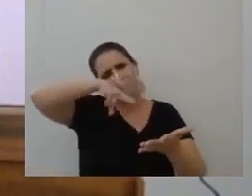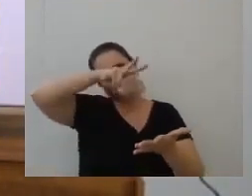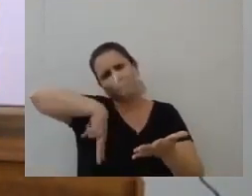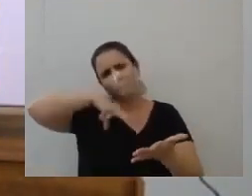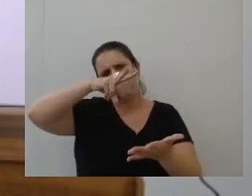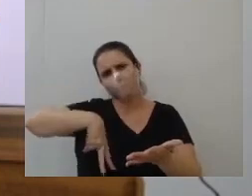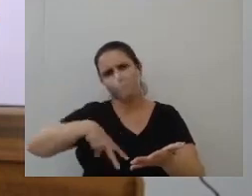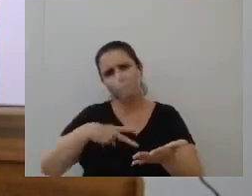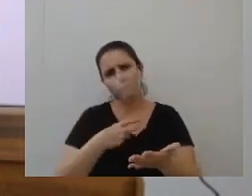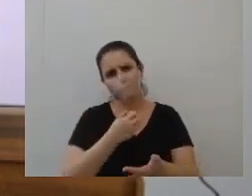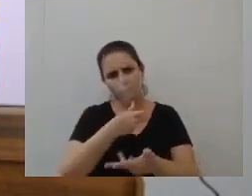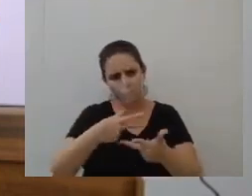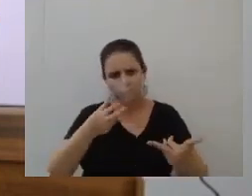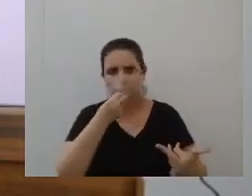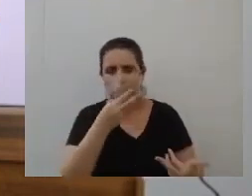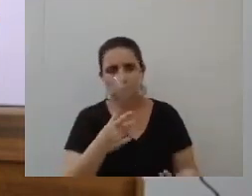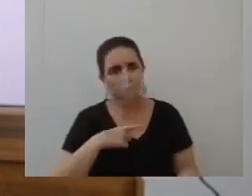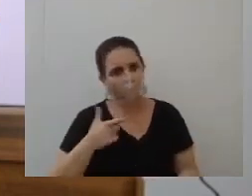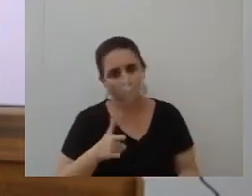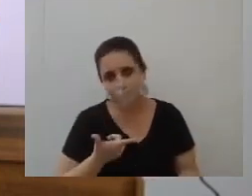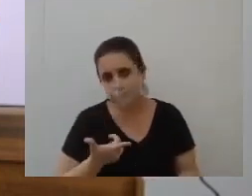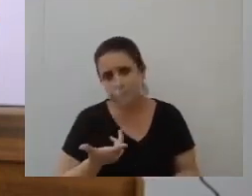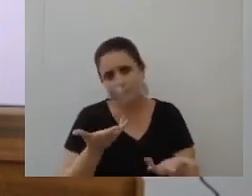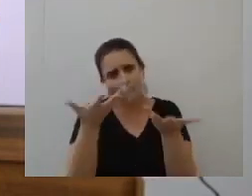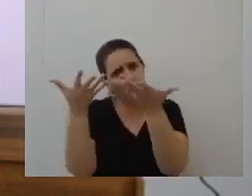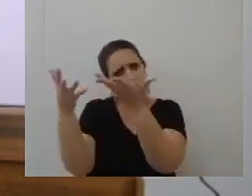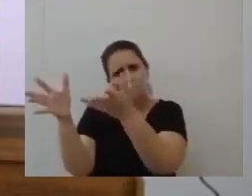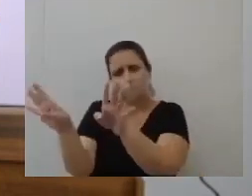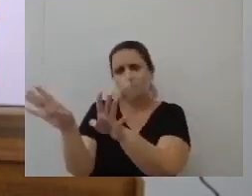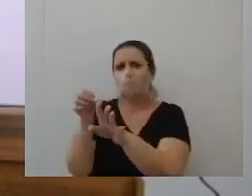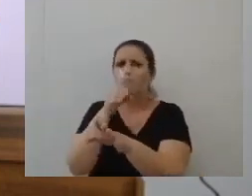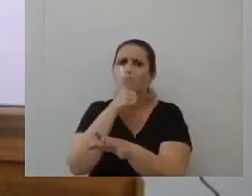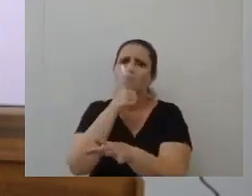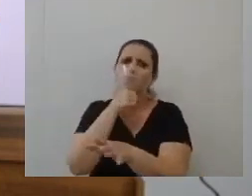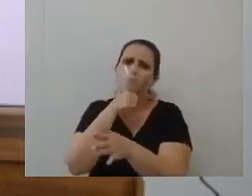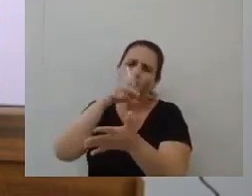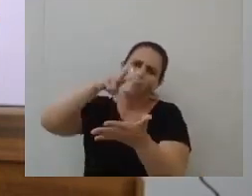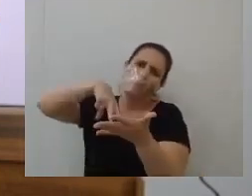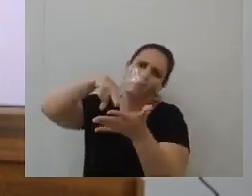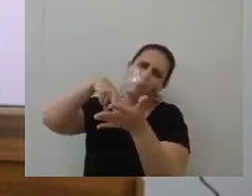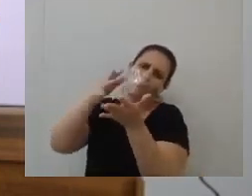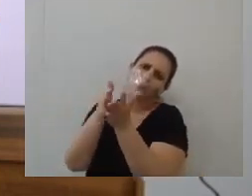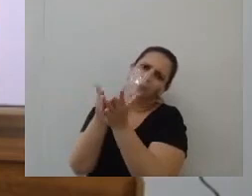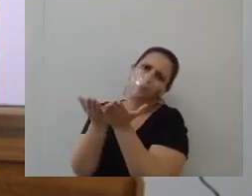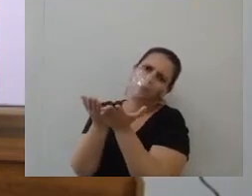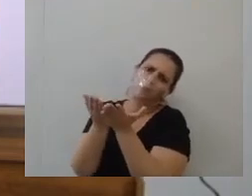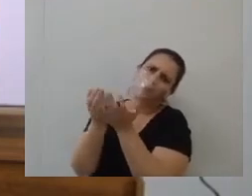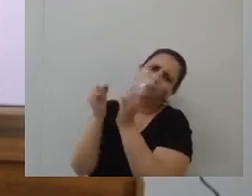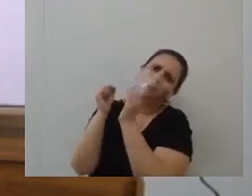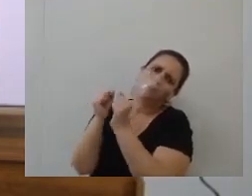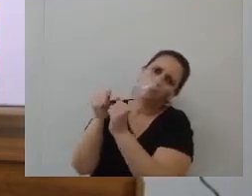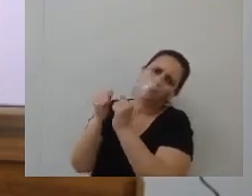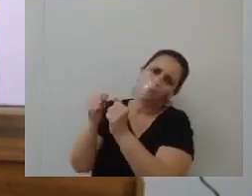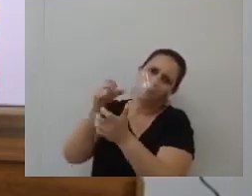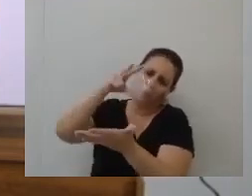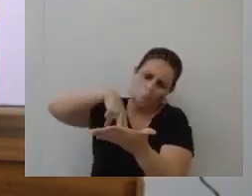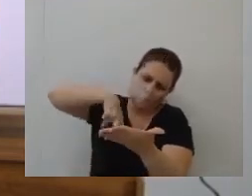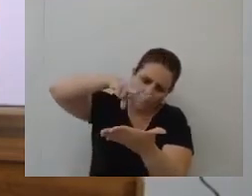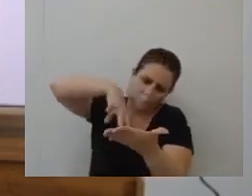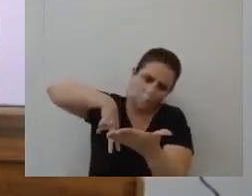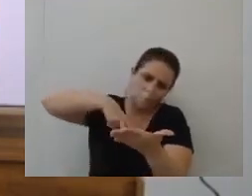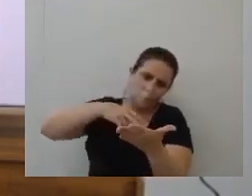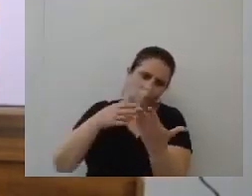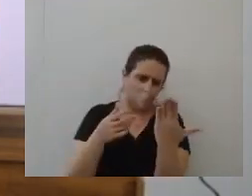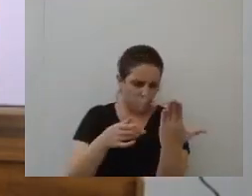leitura. Nenhum benefício. Ele não quis que a avó lesse um livro. Ele pode até estar lendo alguma coisa